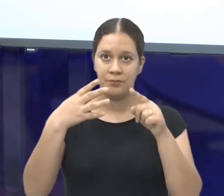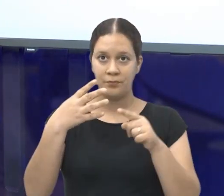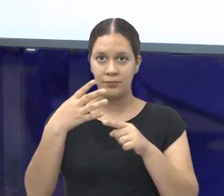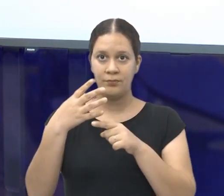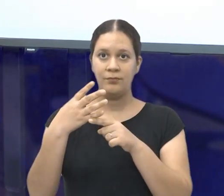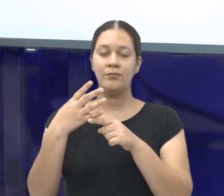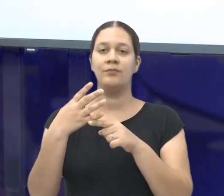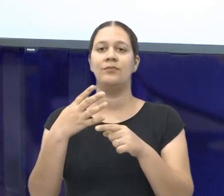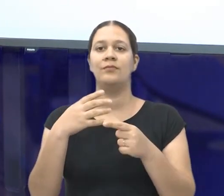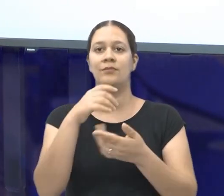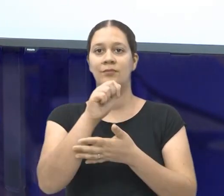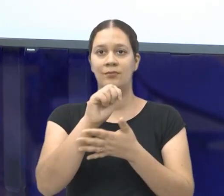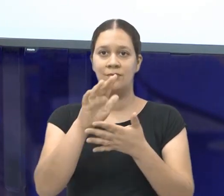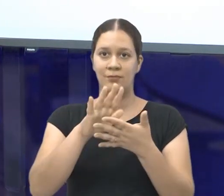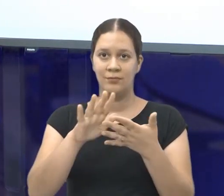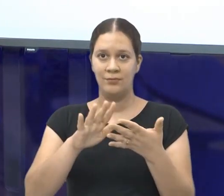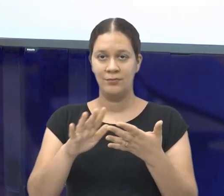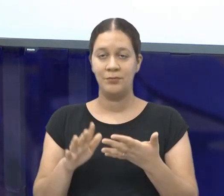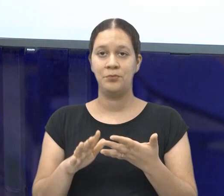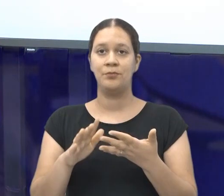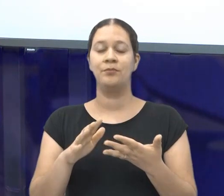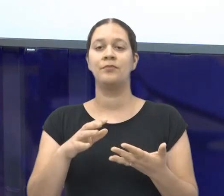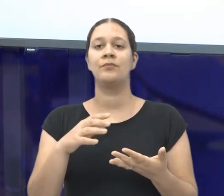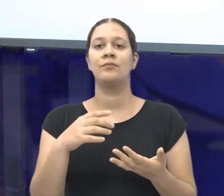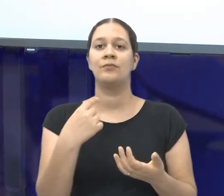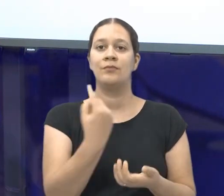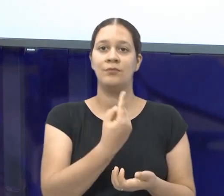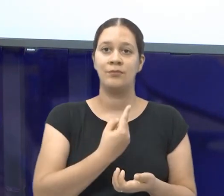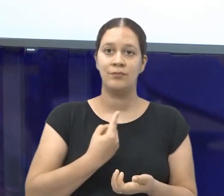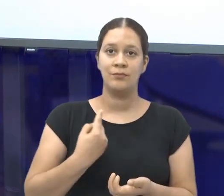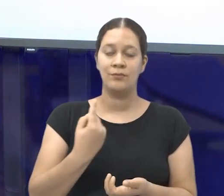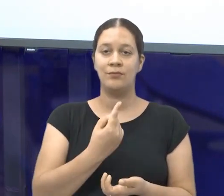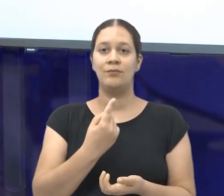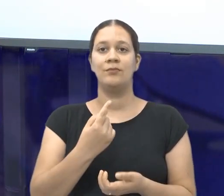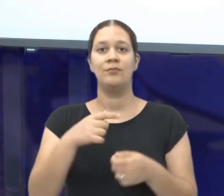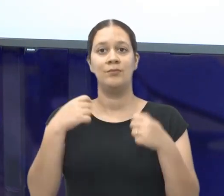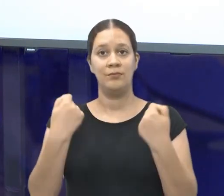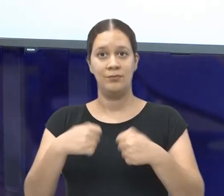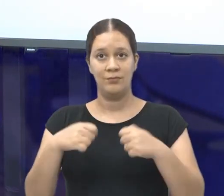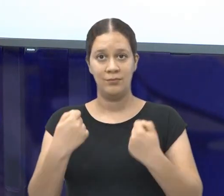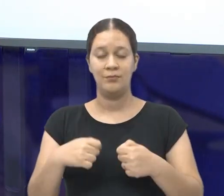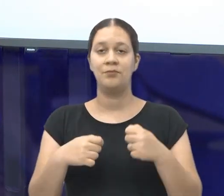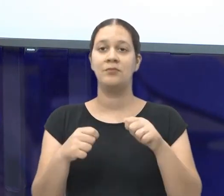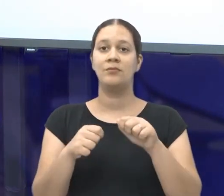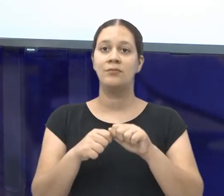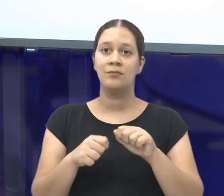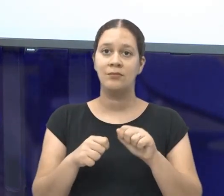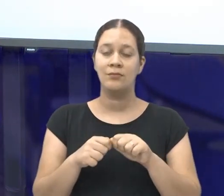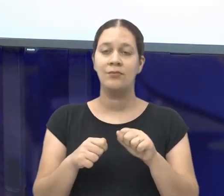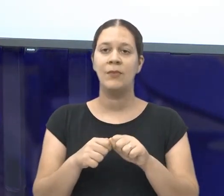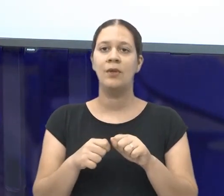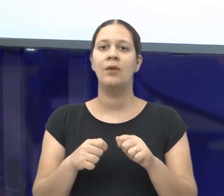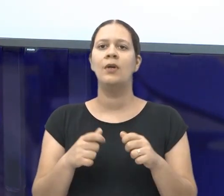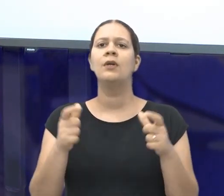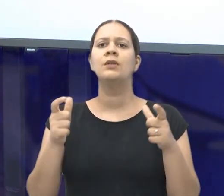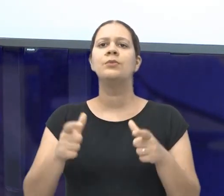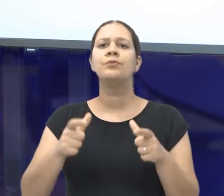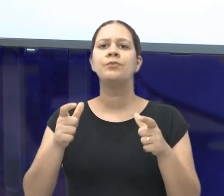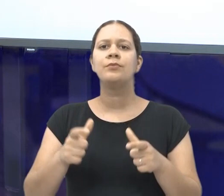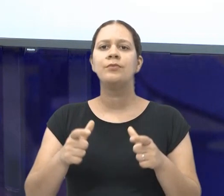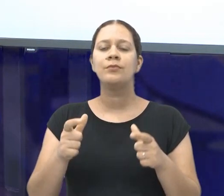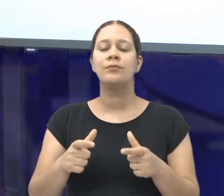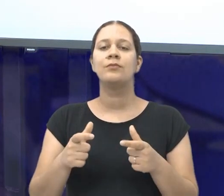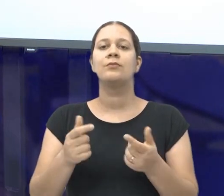aulas e em cada aula destas nós temos atividades para serem realizadas. E onde estavam essas atividades?